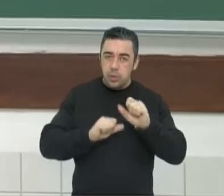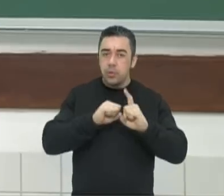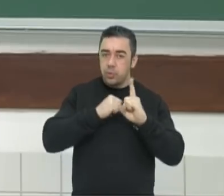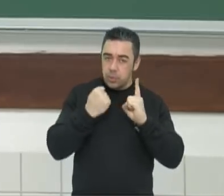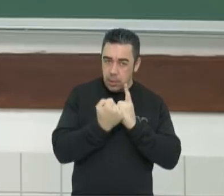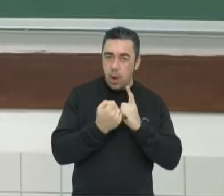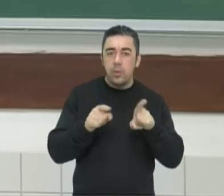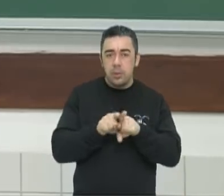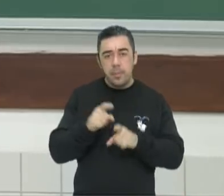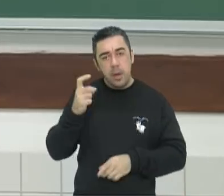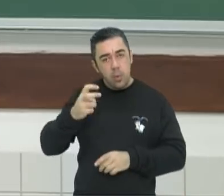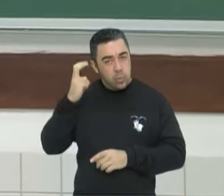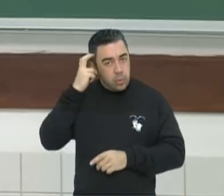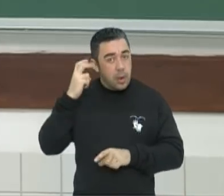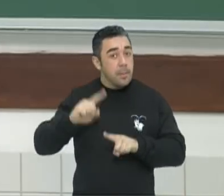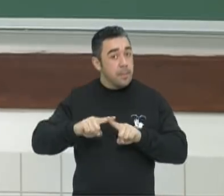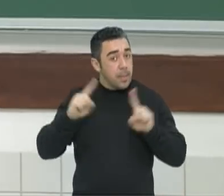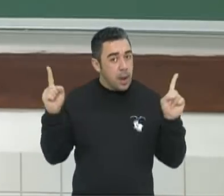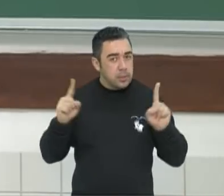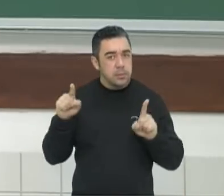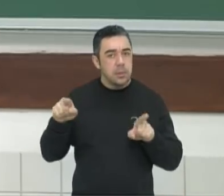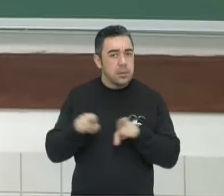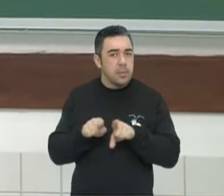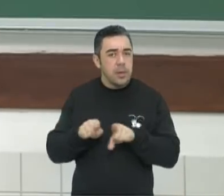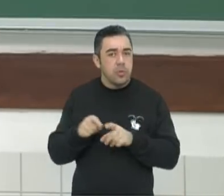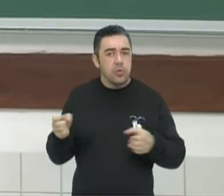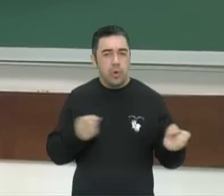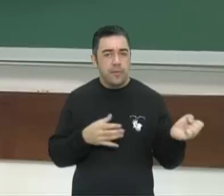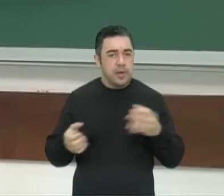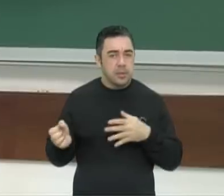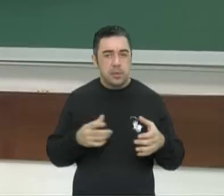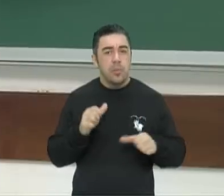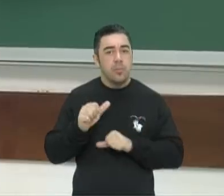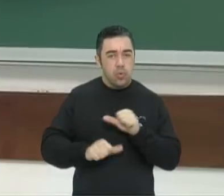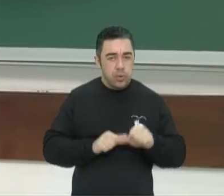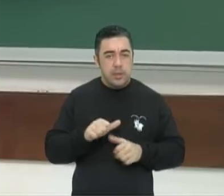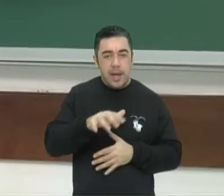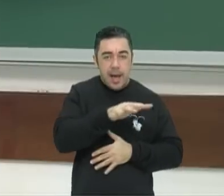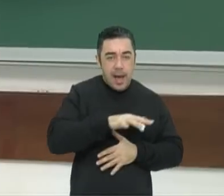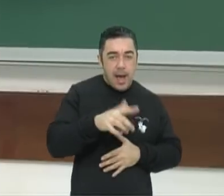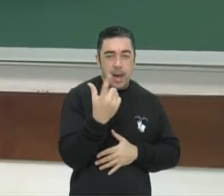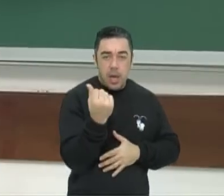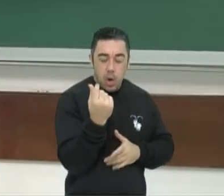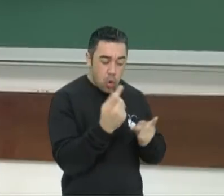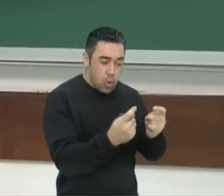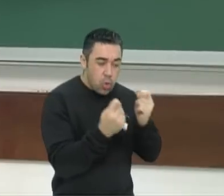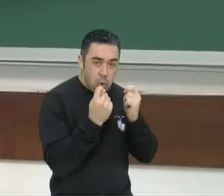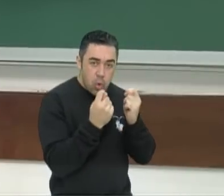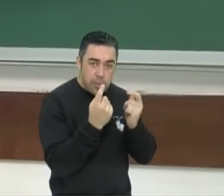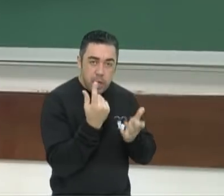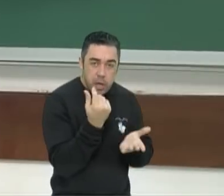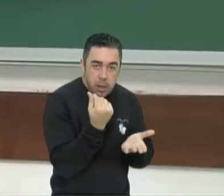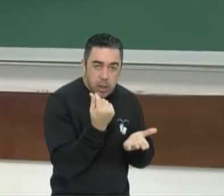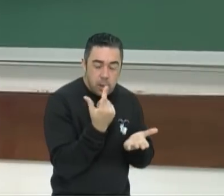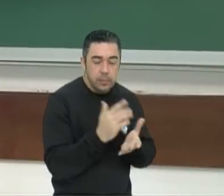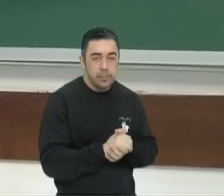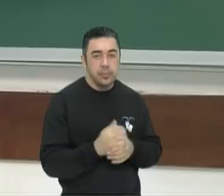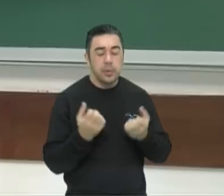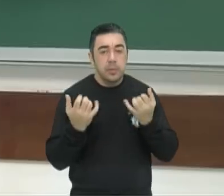cultural. Mas, para além disso, essas inovações trouxeram mudanças econômicas. Por quê? Como eu já disse